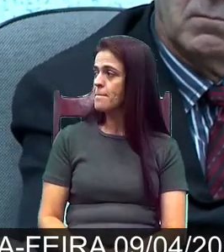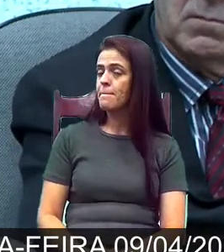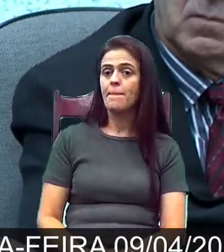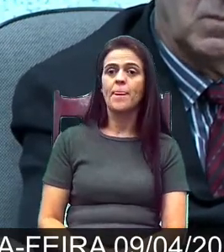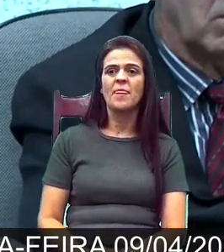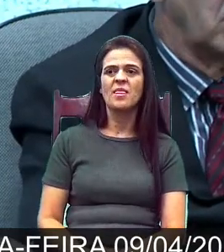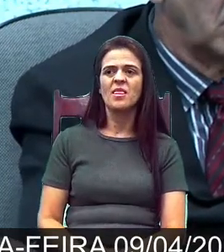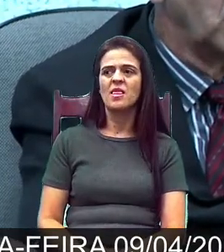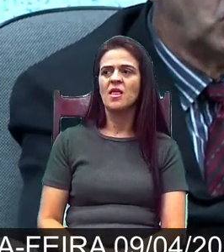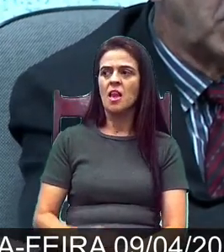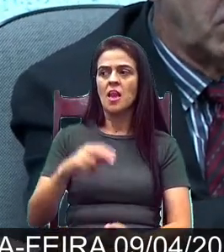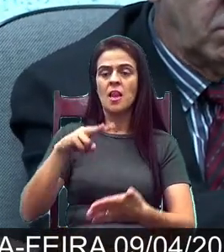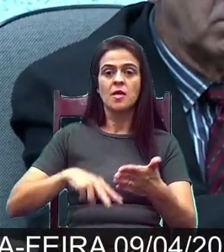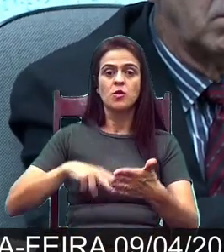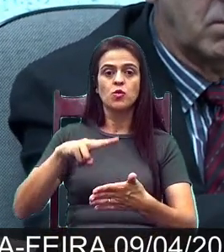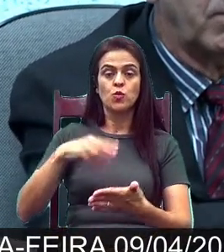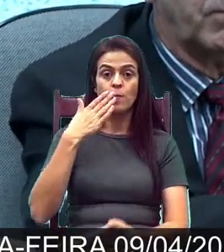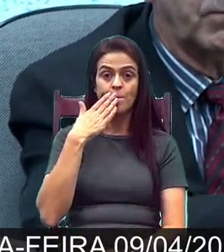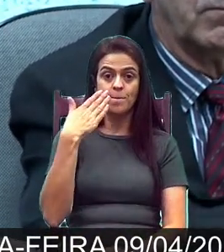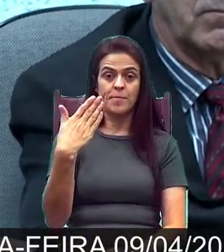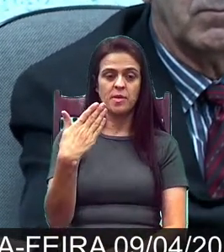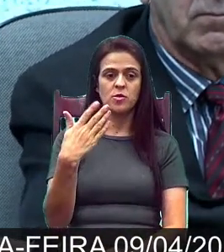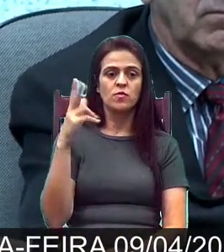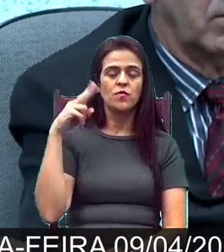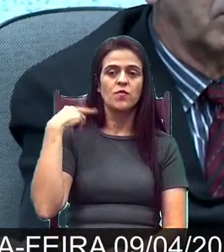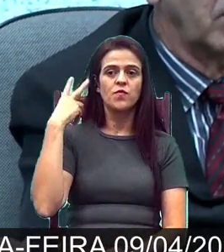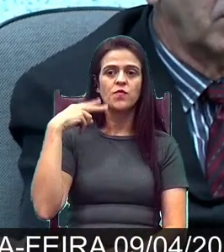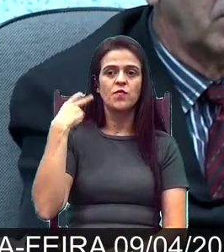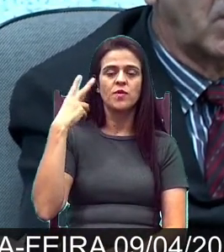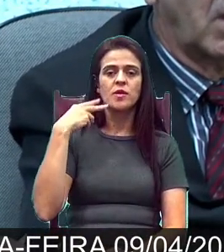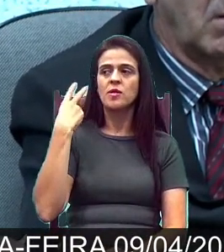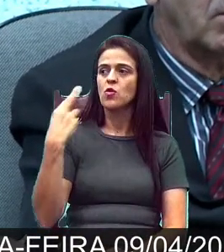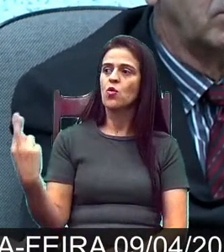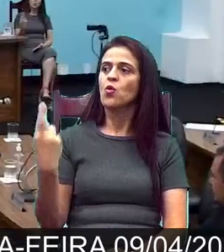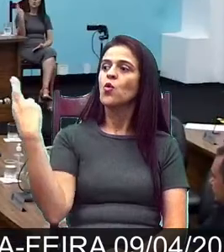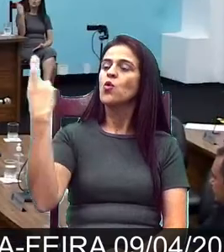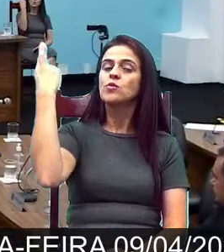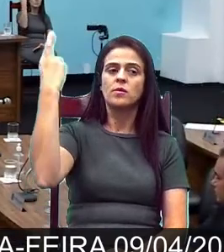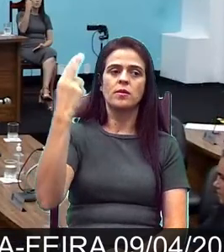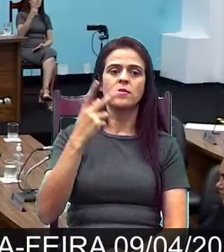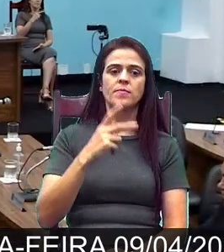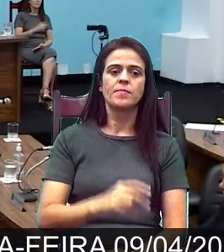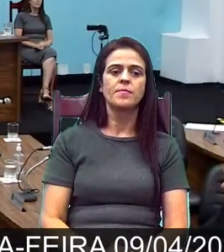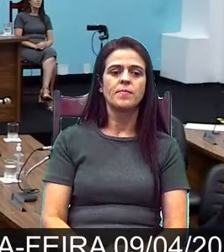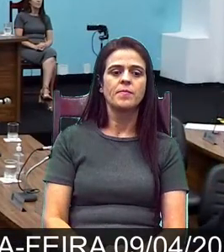Com a palavra para as indicações parlamentares, vereador Rodrigão.